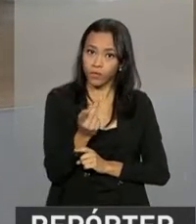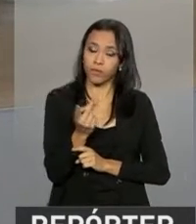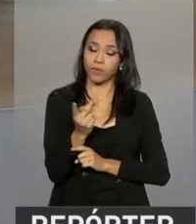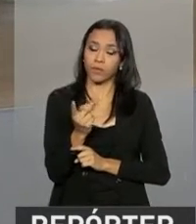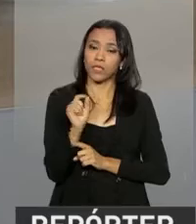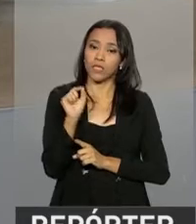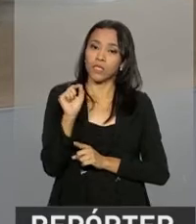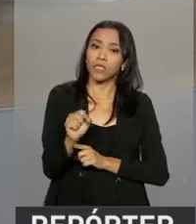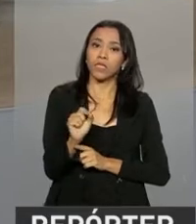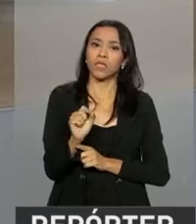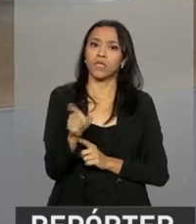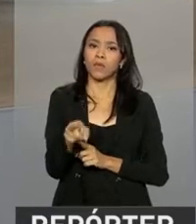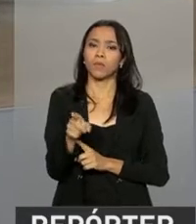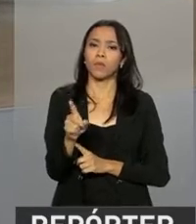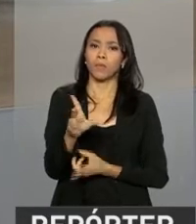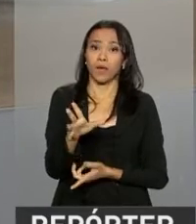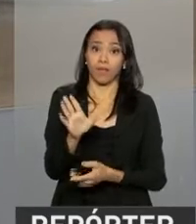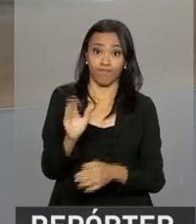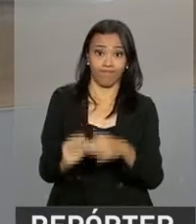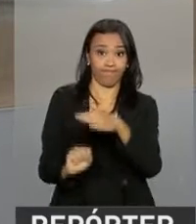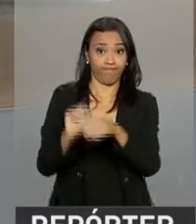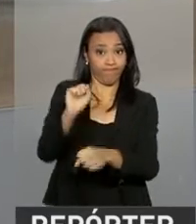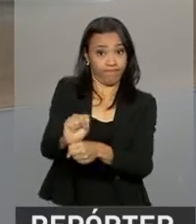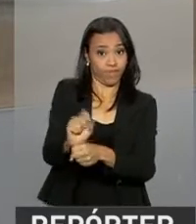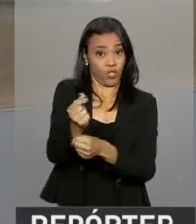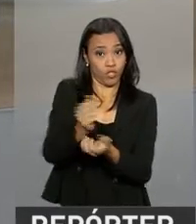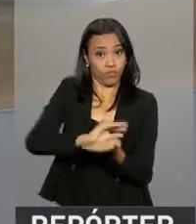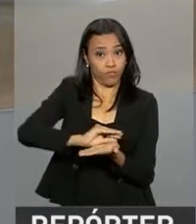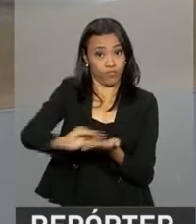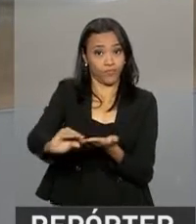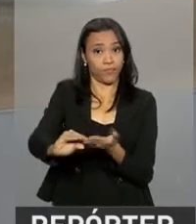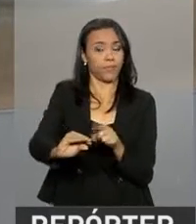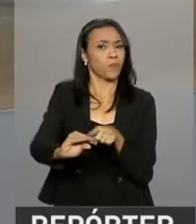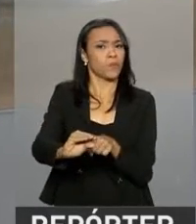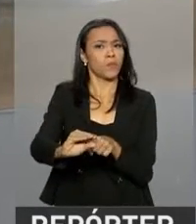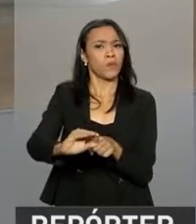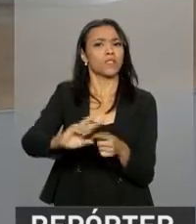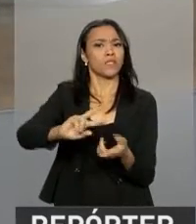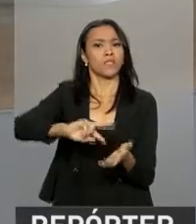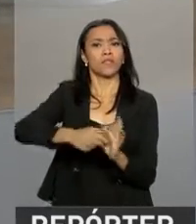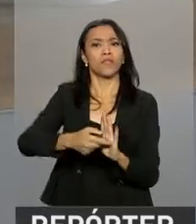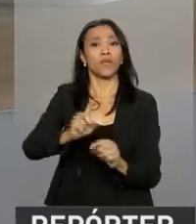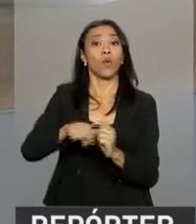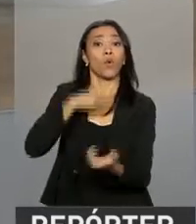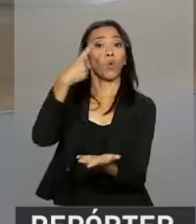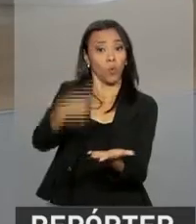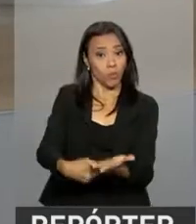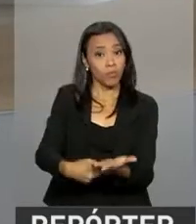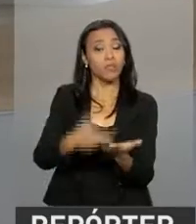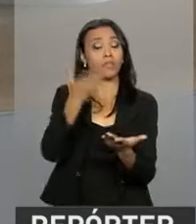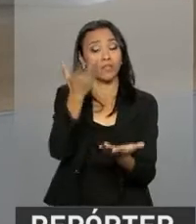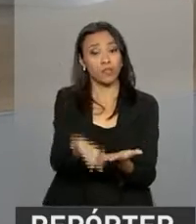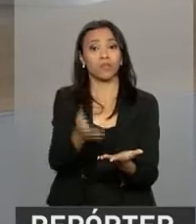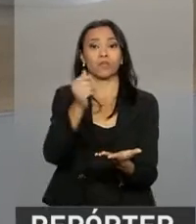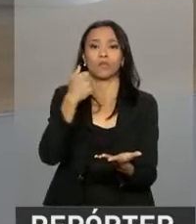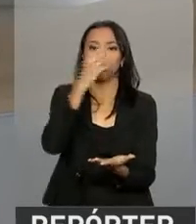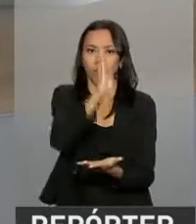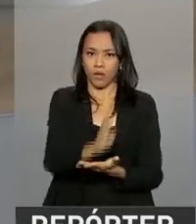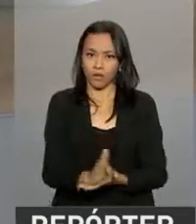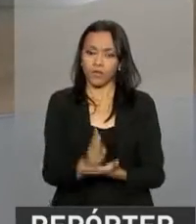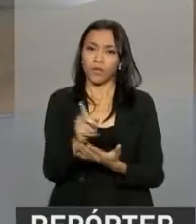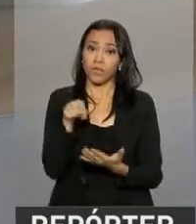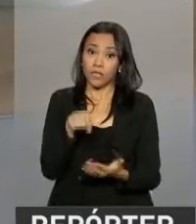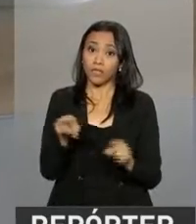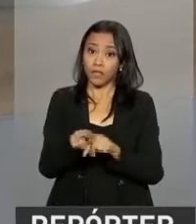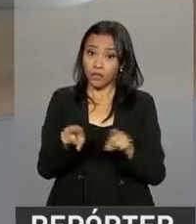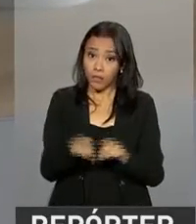a medida que havia estabelecido uma abstenção de repasse de recursos públicos, ela desrespeitava os compromissos internacionais do Brasil e também impedia